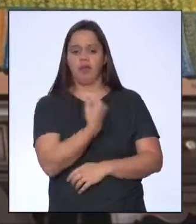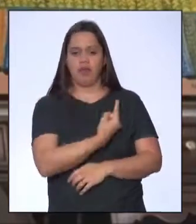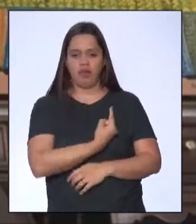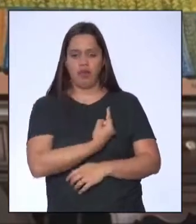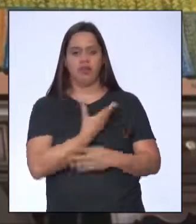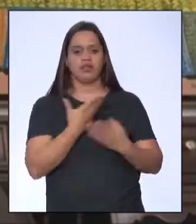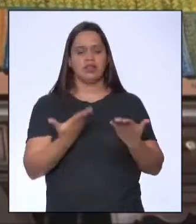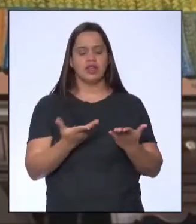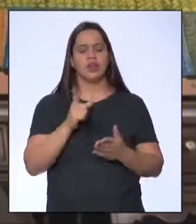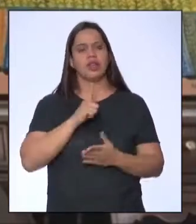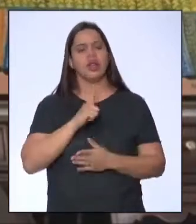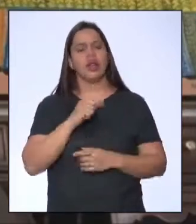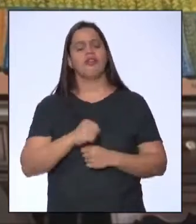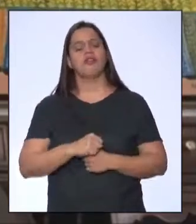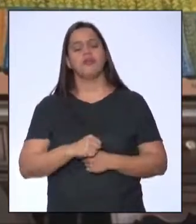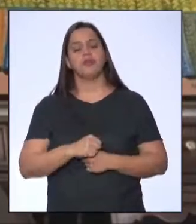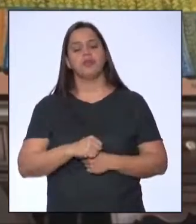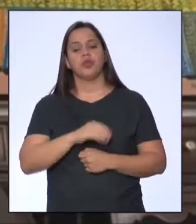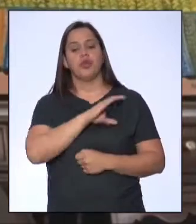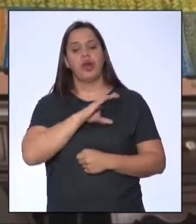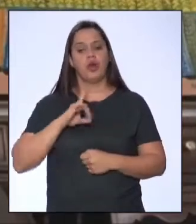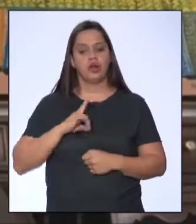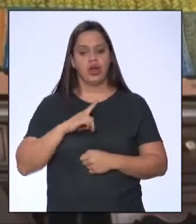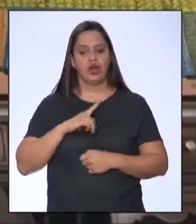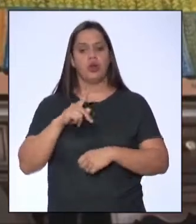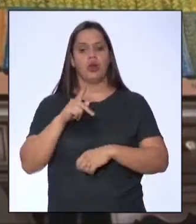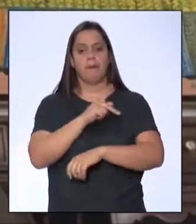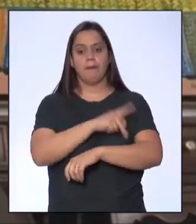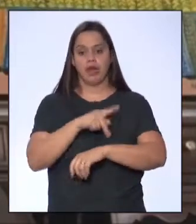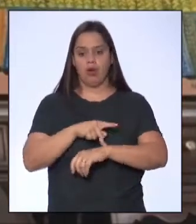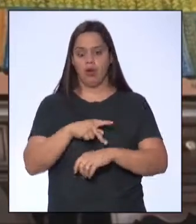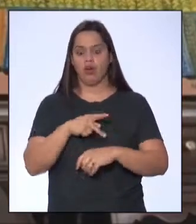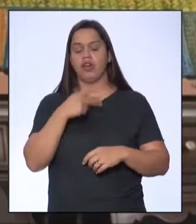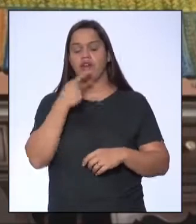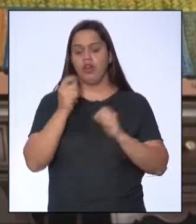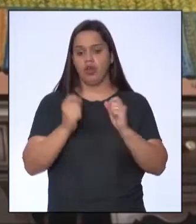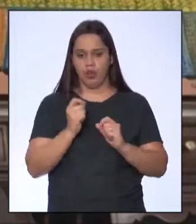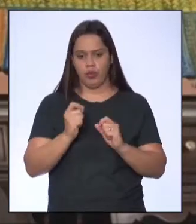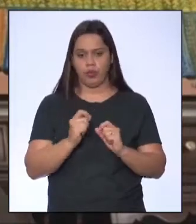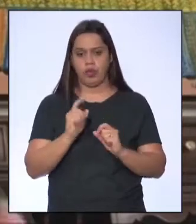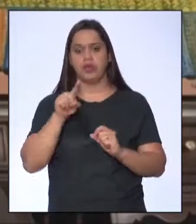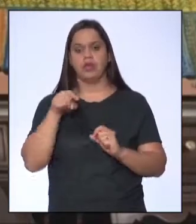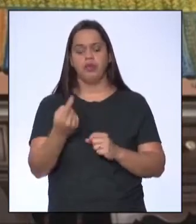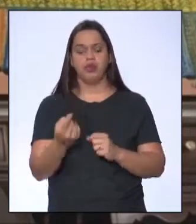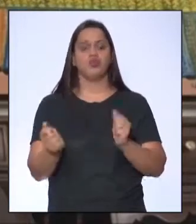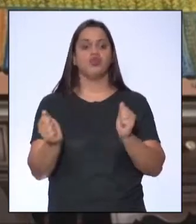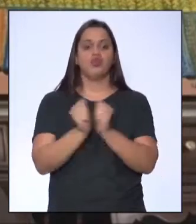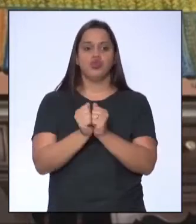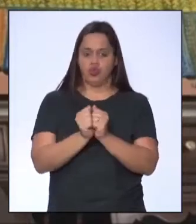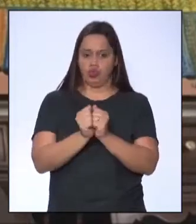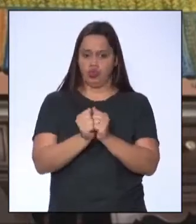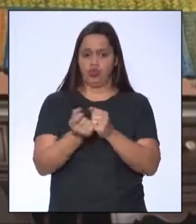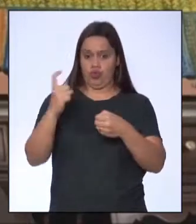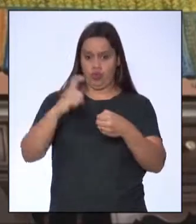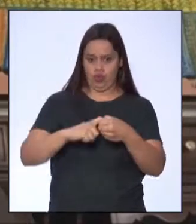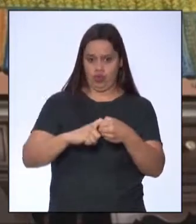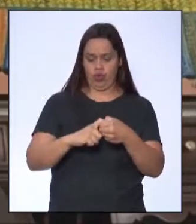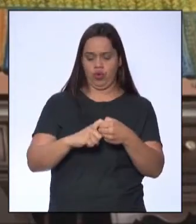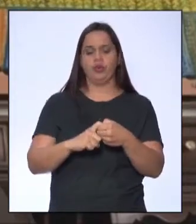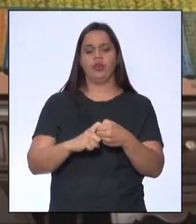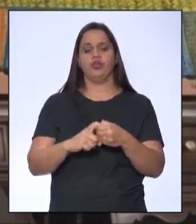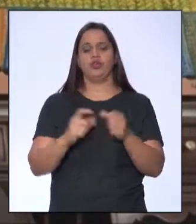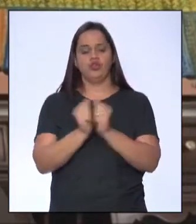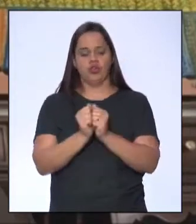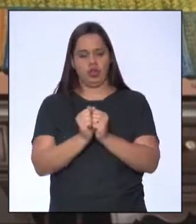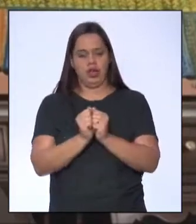uma coordenadora pedagógica disse que no retorno, junto com a avaliação diagnóstica da